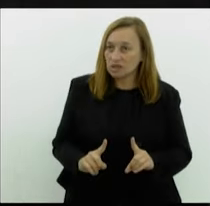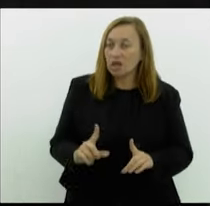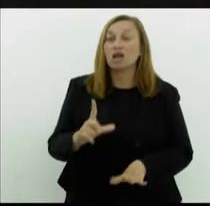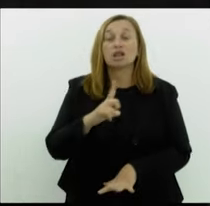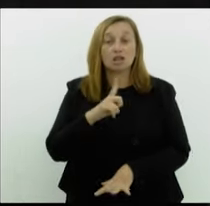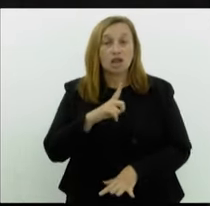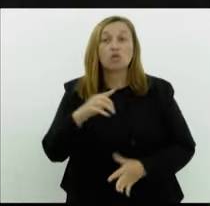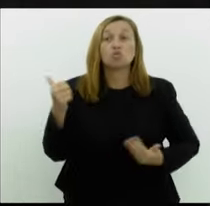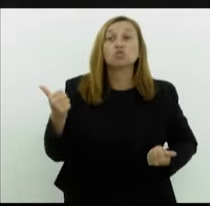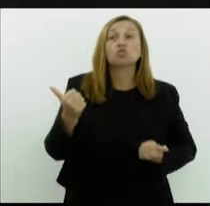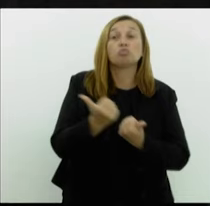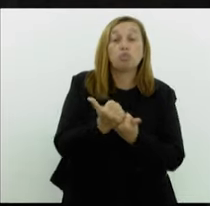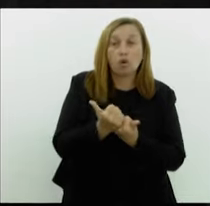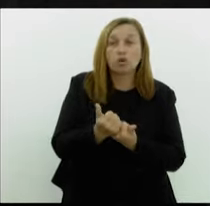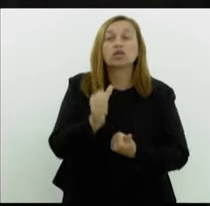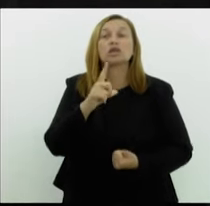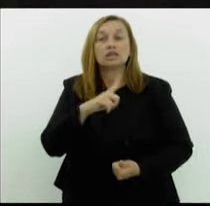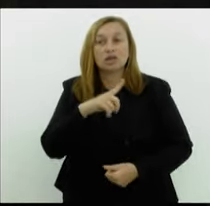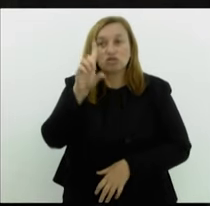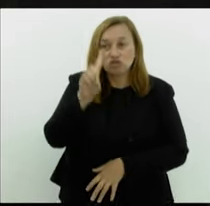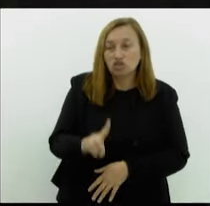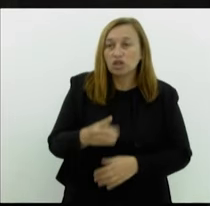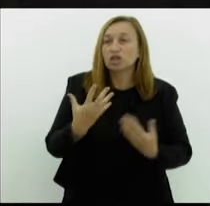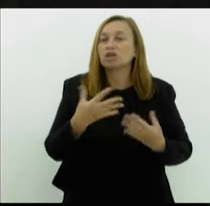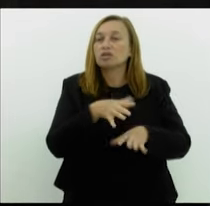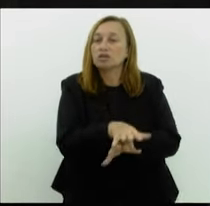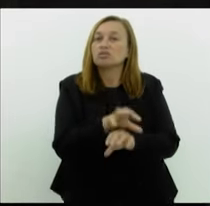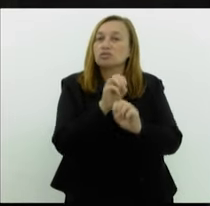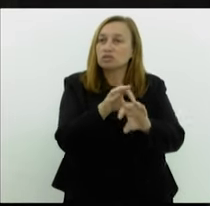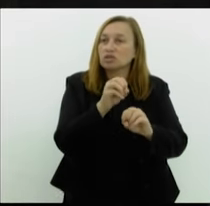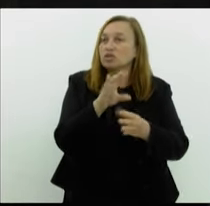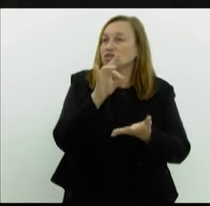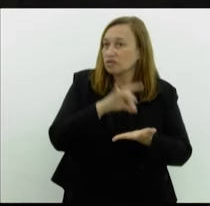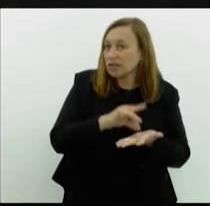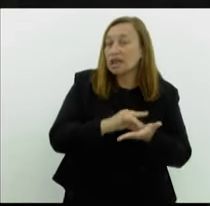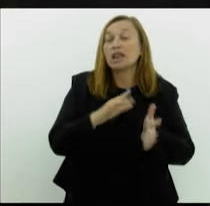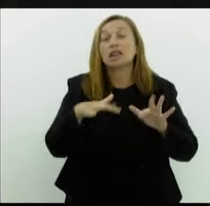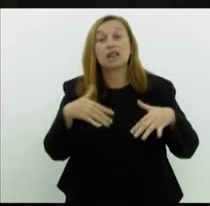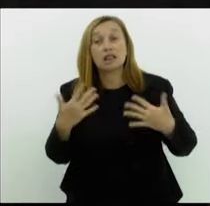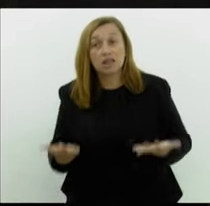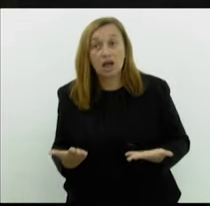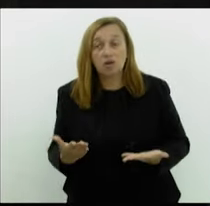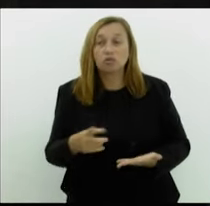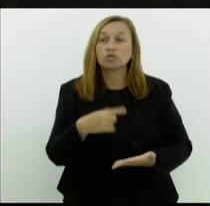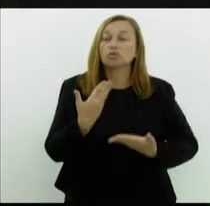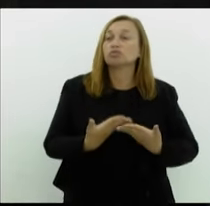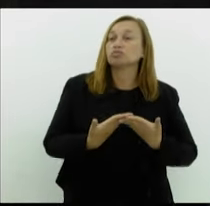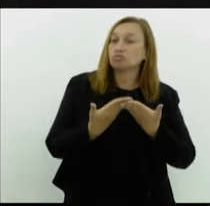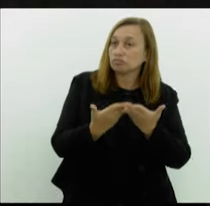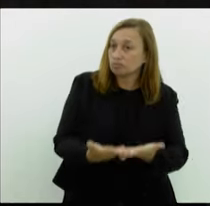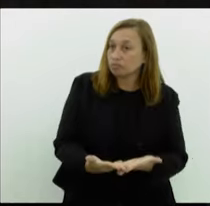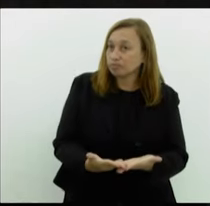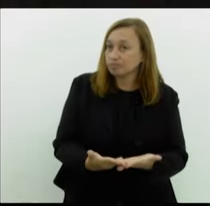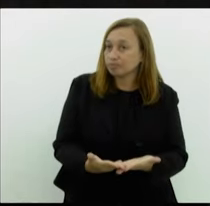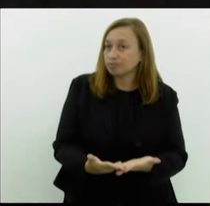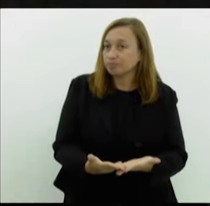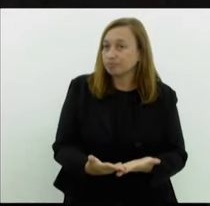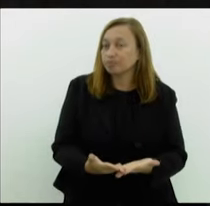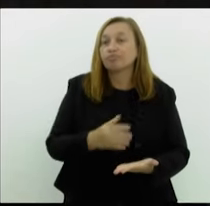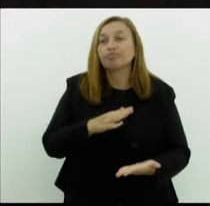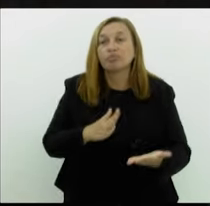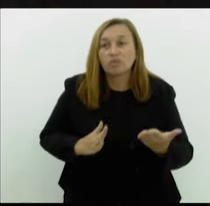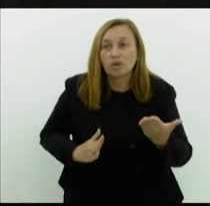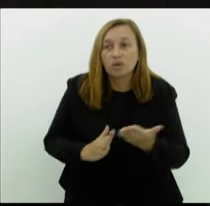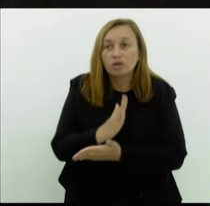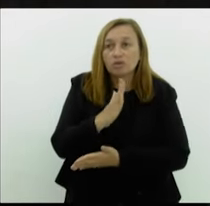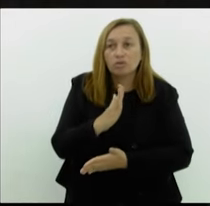tenham suporte, tenham direito à educação inclusiva de verdade. Então, o nosso encaminhamento é para aprovação